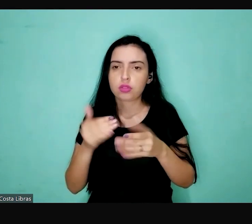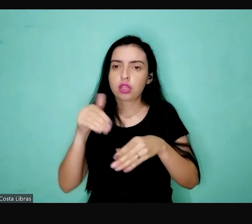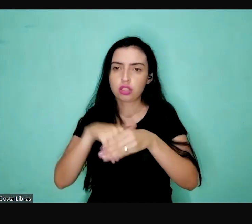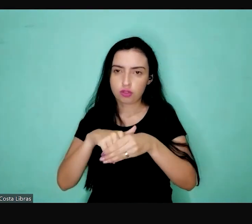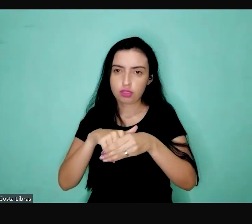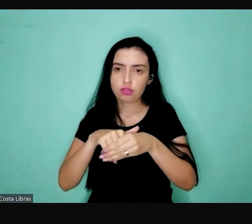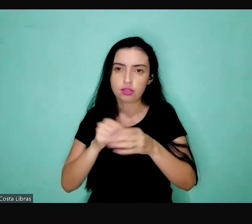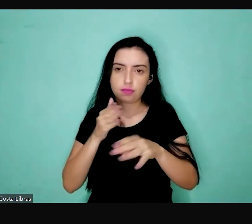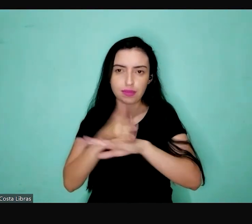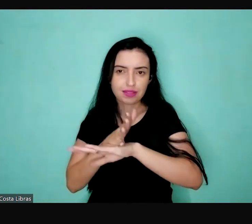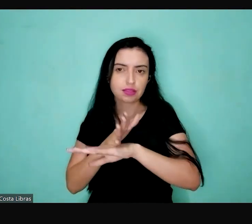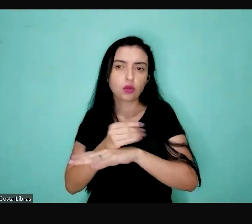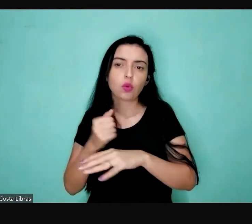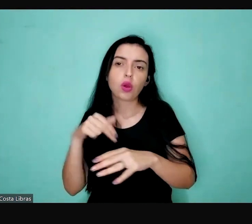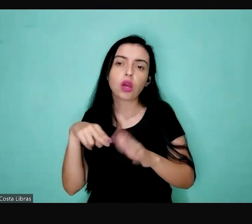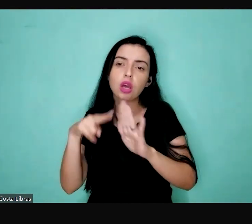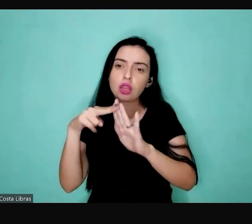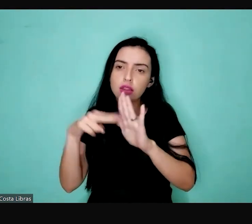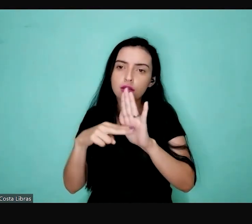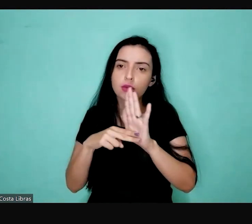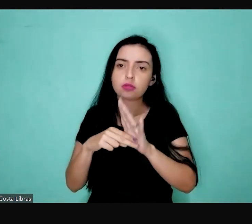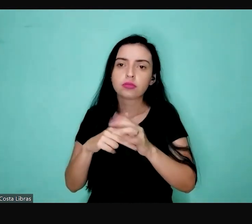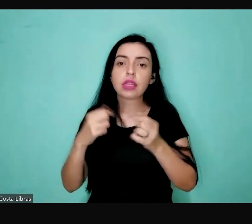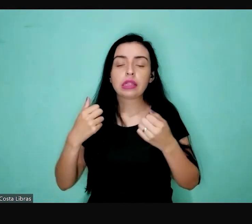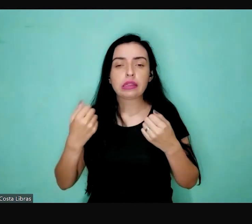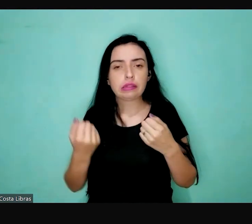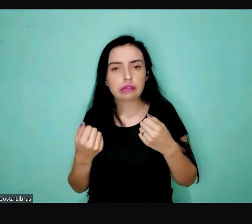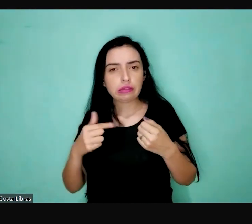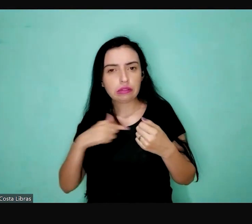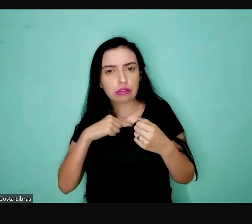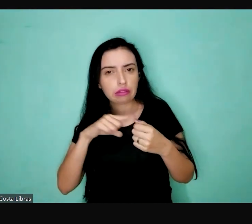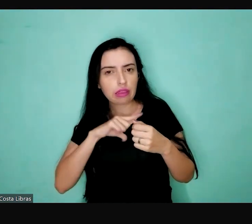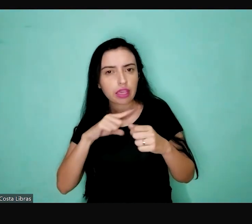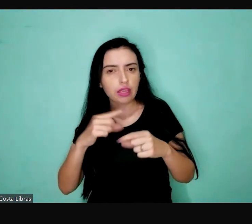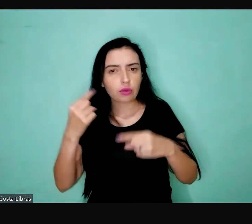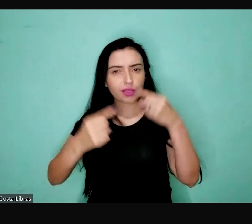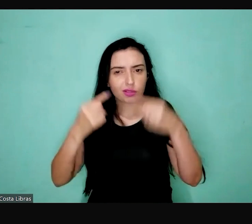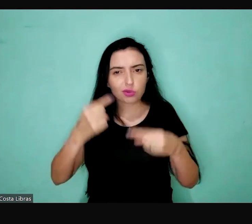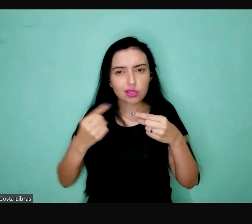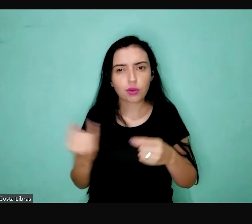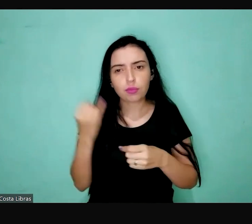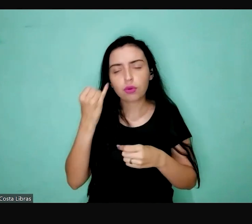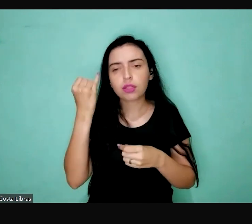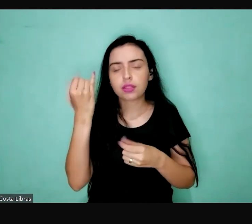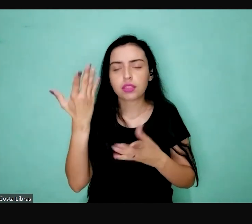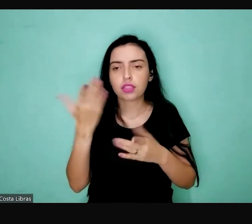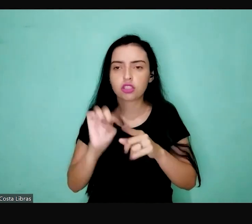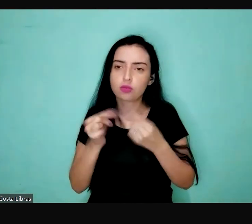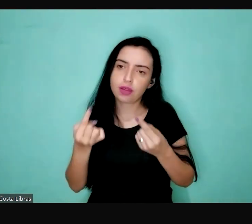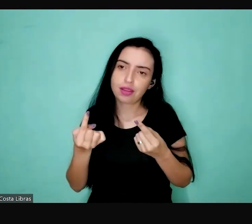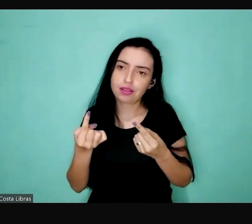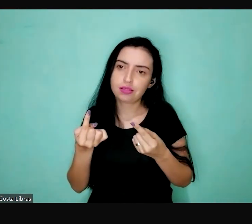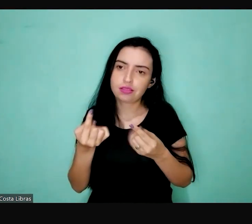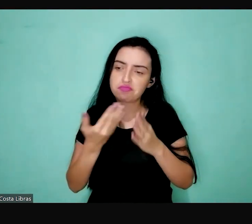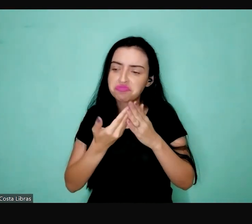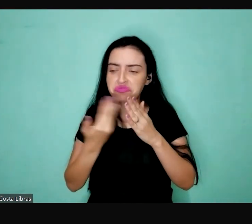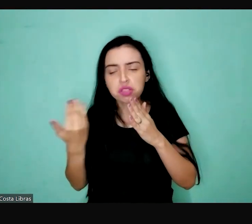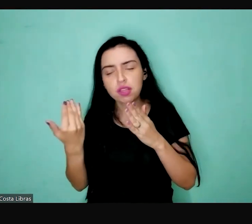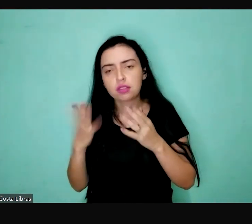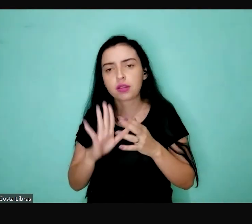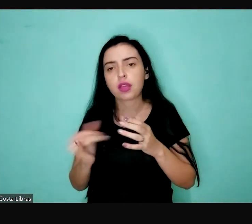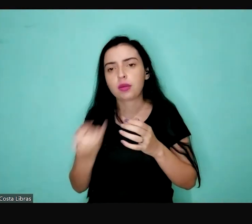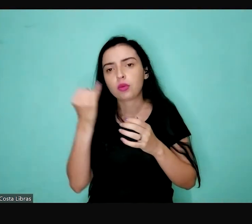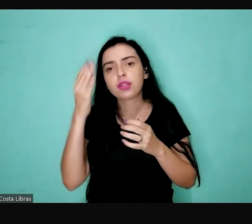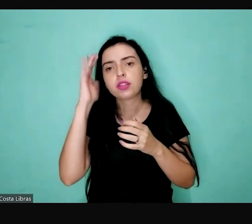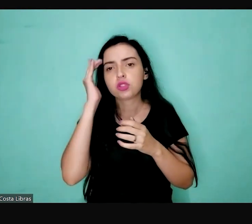ser normativas. E há uma discussão importante sobre, afinal, o que vincula, etc., mas isso fica a látere. O importante é